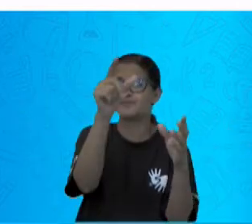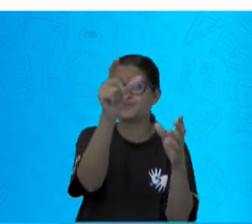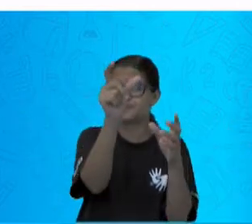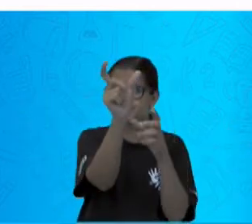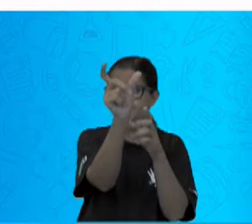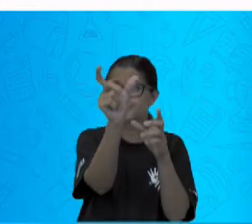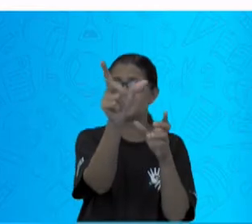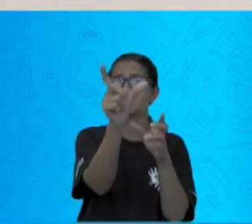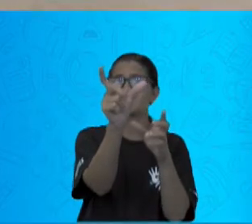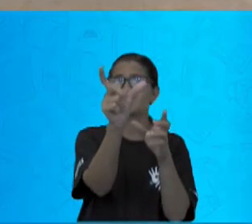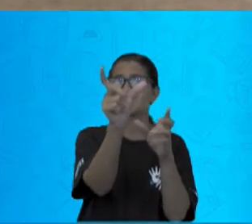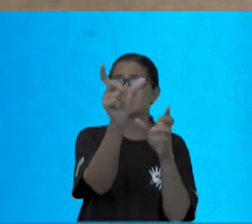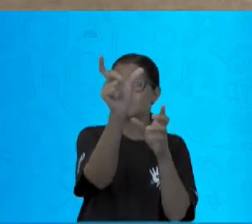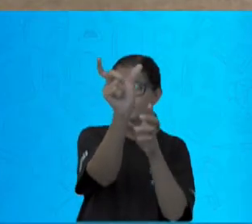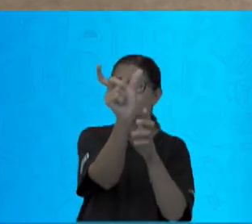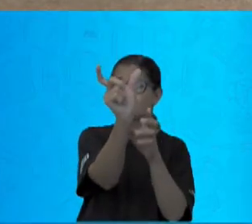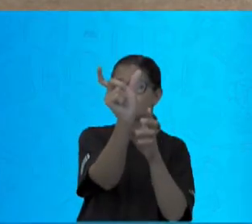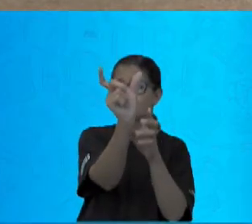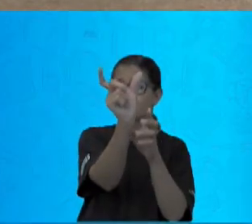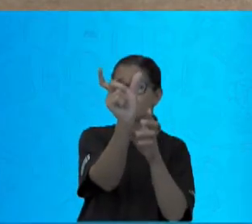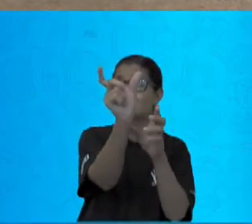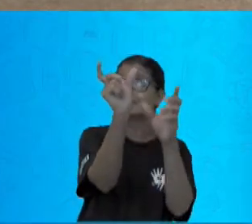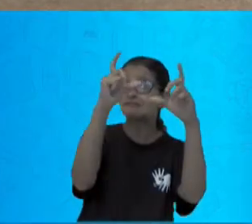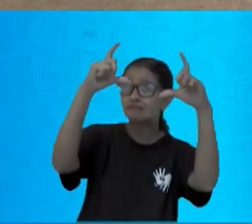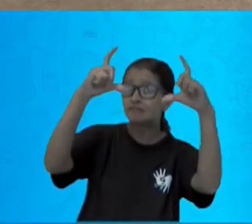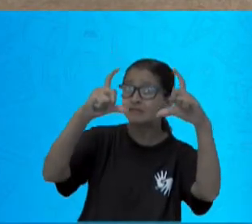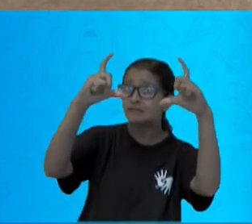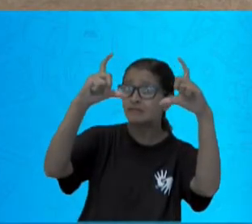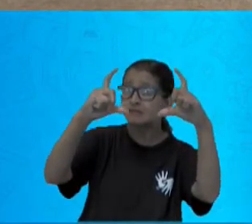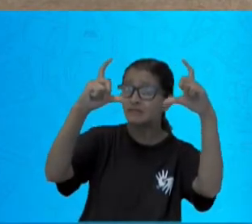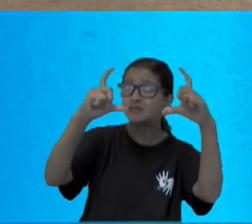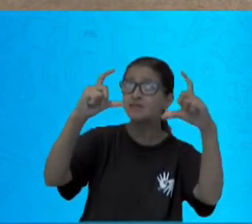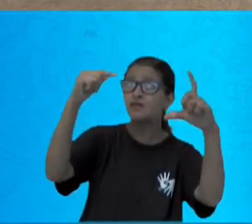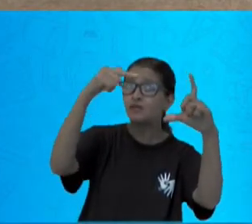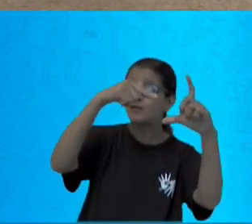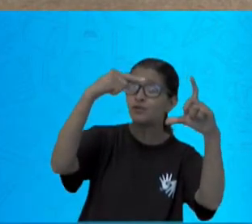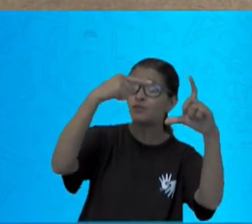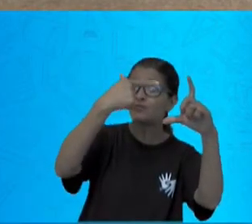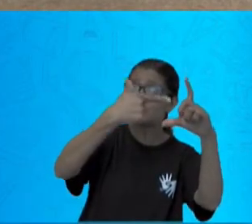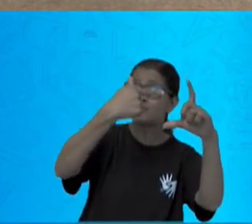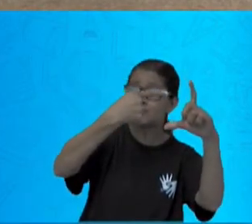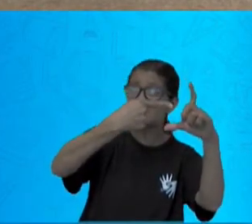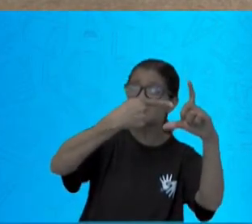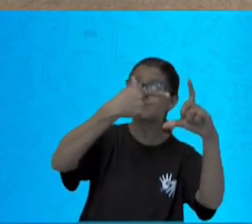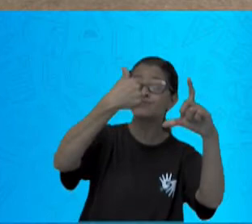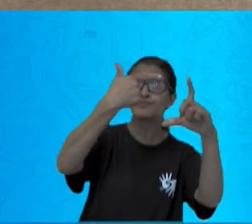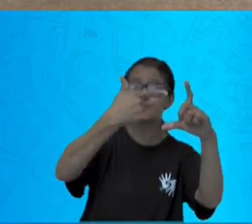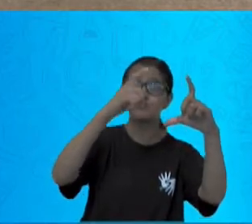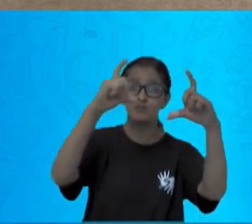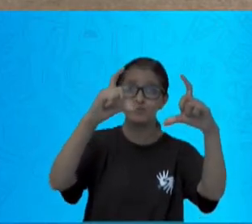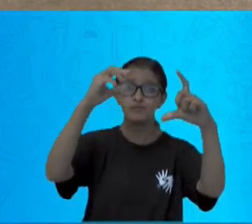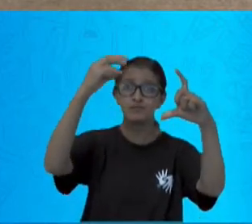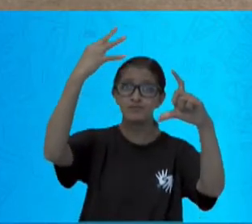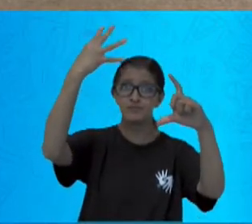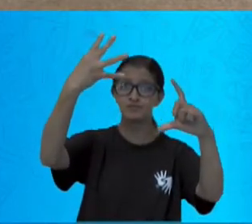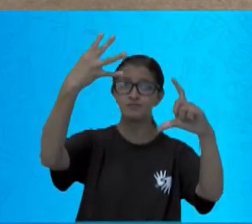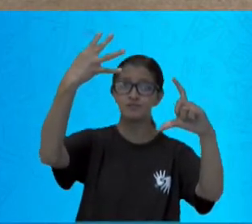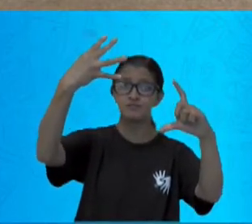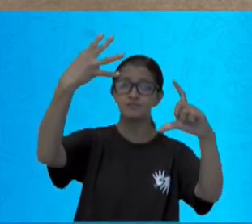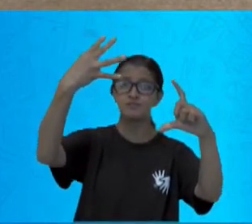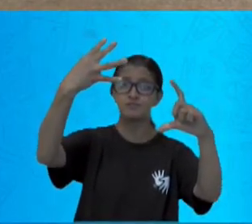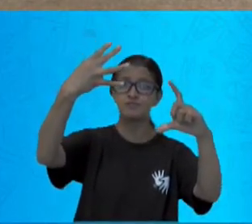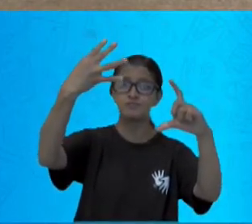Primeiro, menos 2 elevado a 4 dentro do parênteses. Eu sei se o número está dentro do parênteses, o